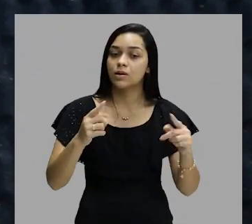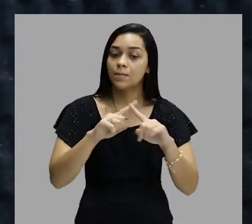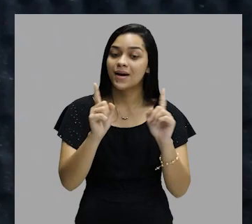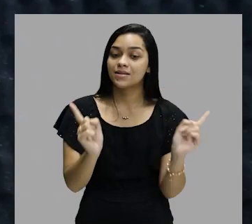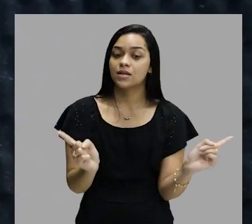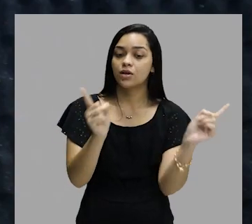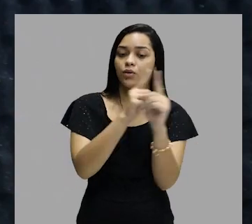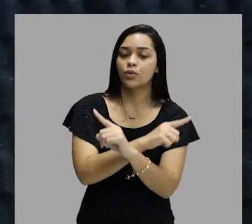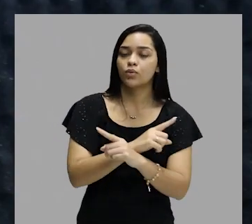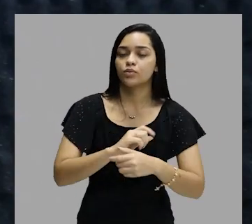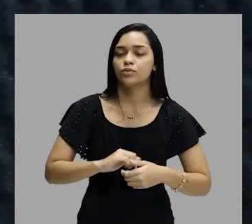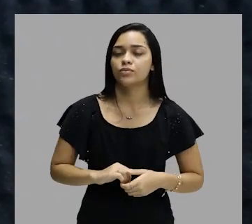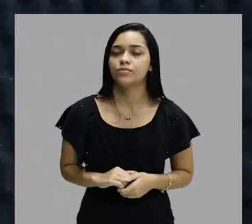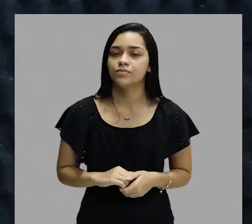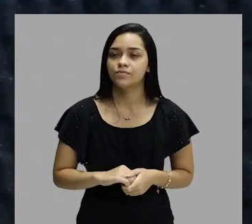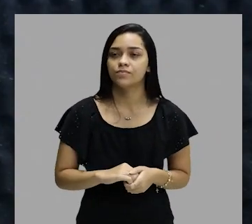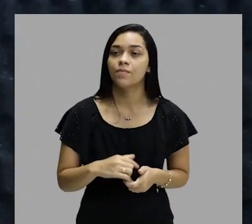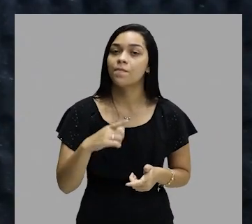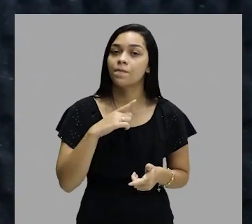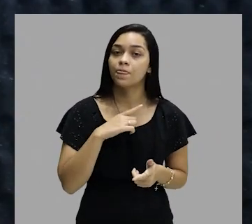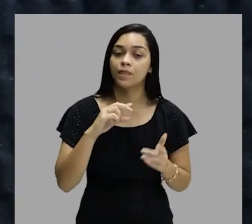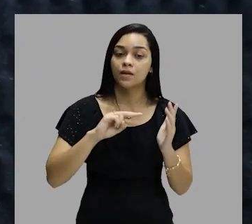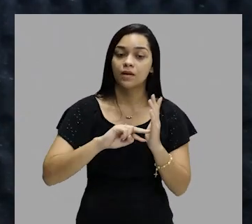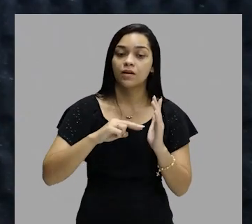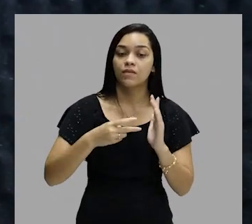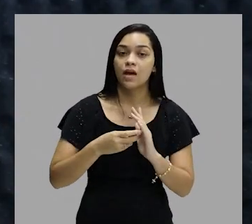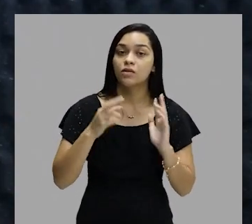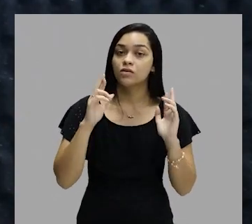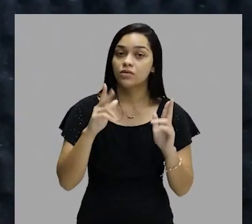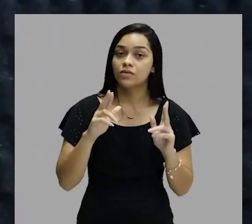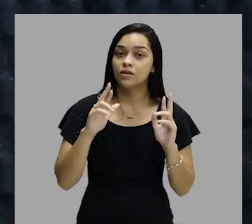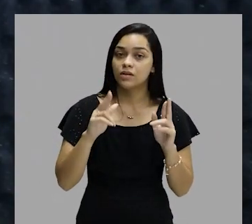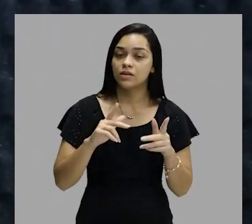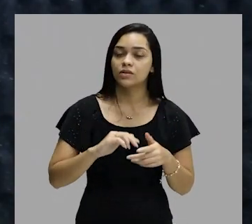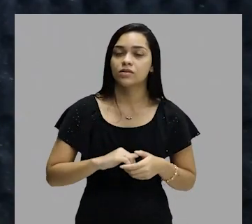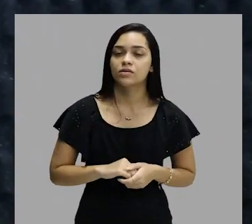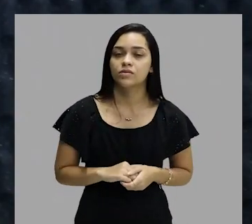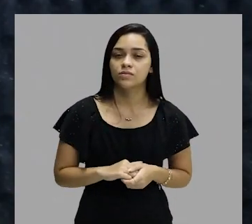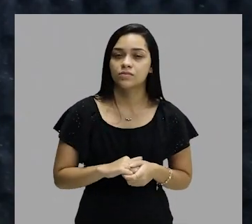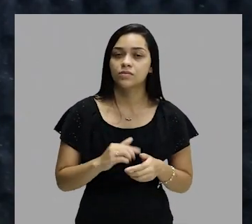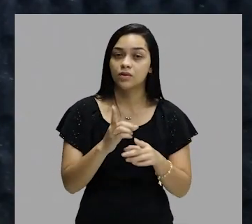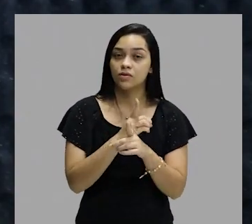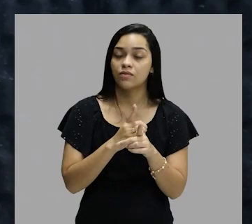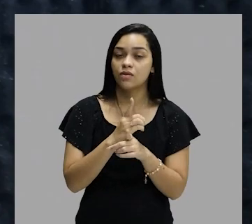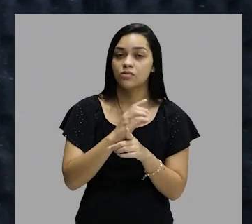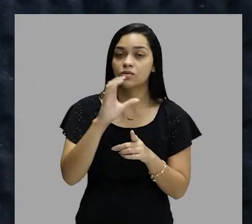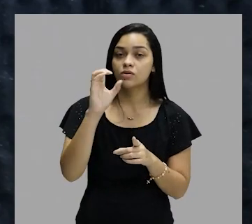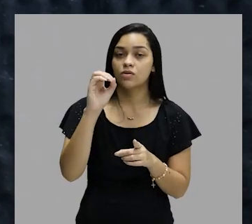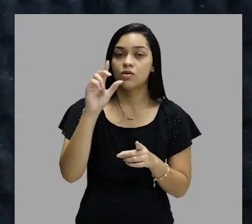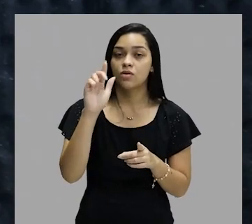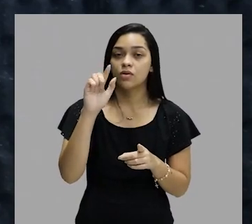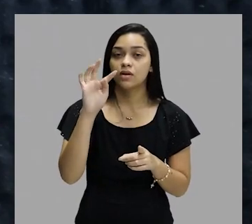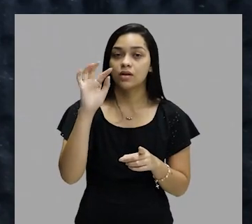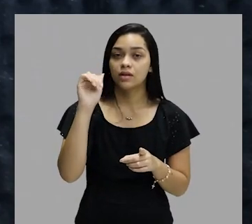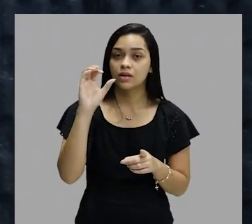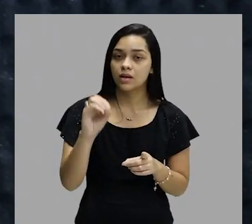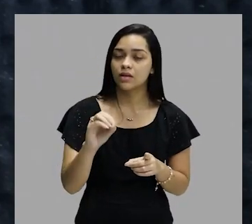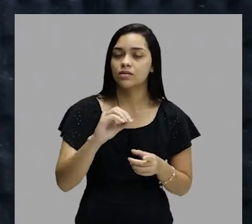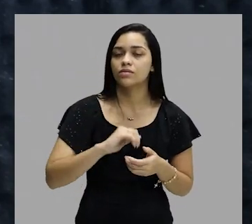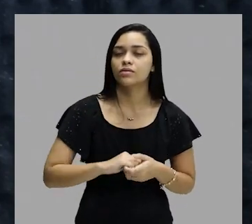ela quer dizer outra. Ela tem um significado diferente. Bom? Então, isso é um falso cognato. Olha